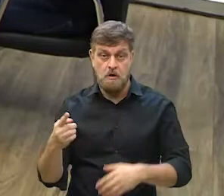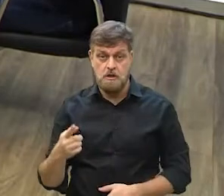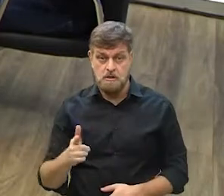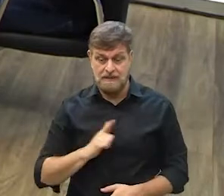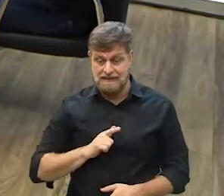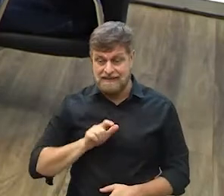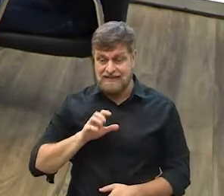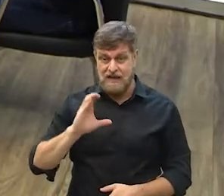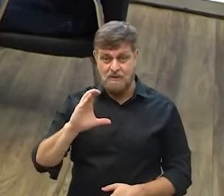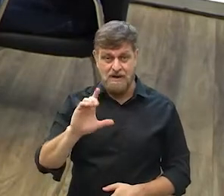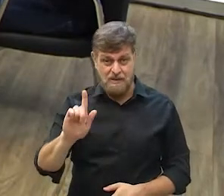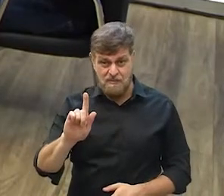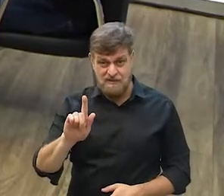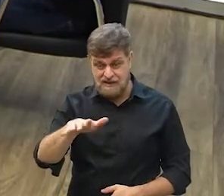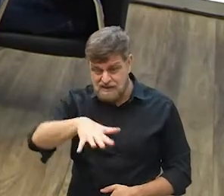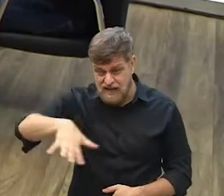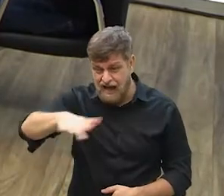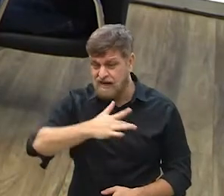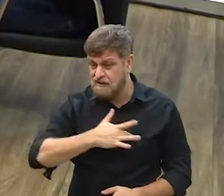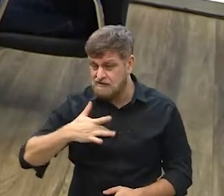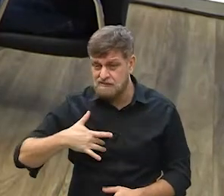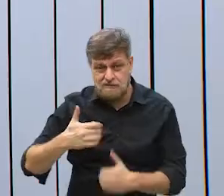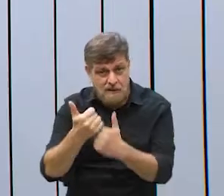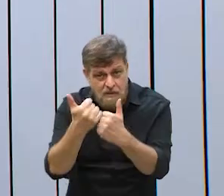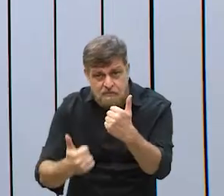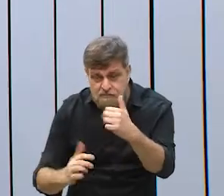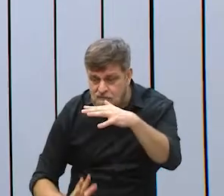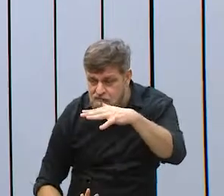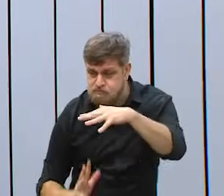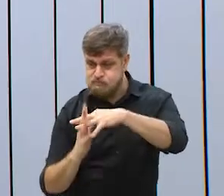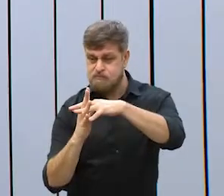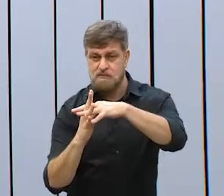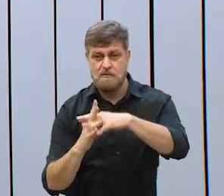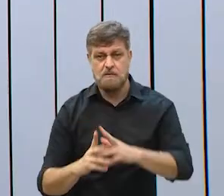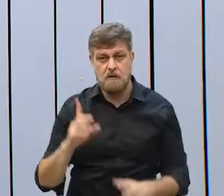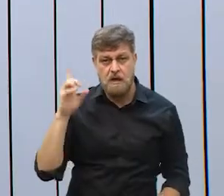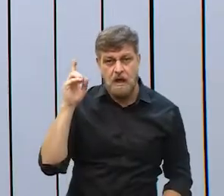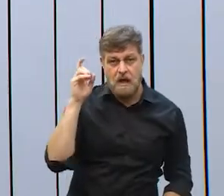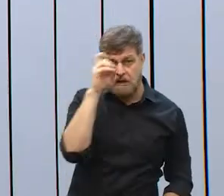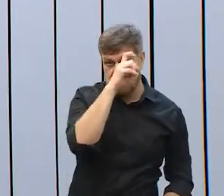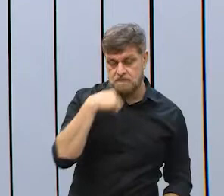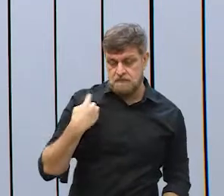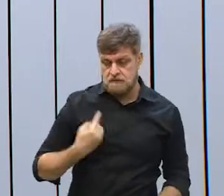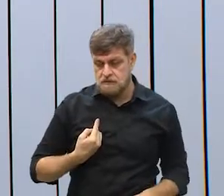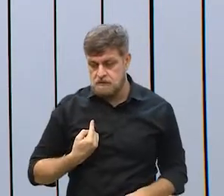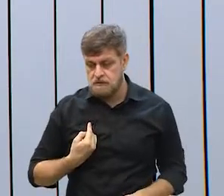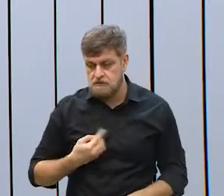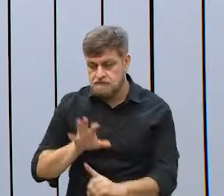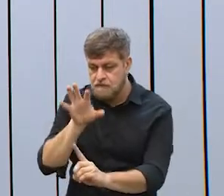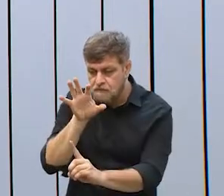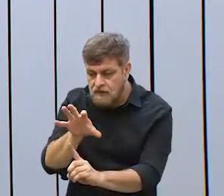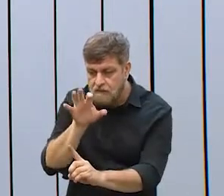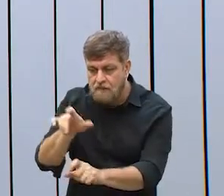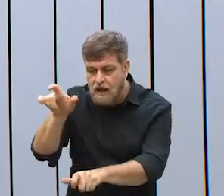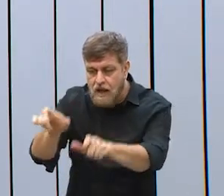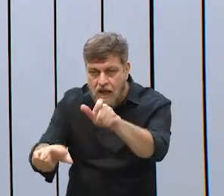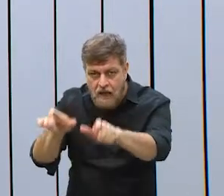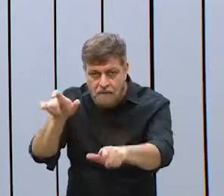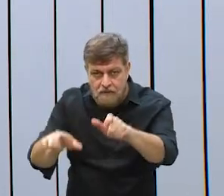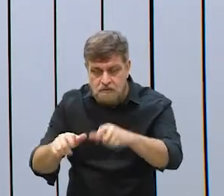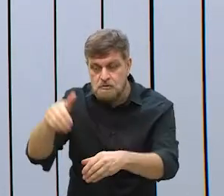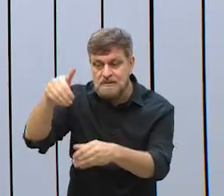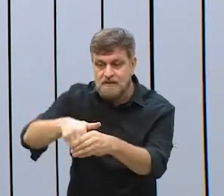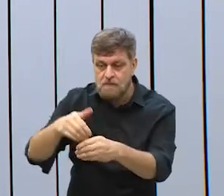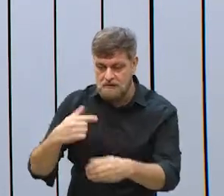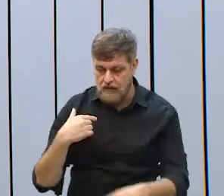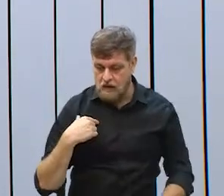do distrito, por exemplo. Então, é muito difícil colocar na cabeça das pessoas, principalmente dos nossos